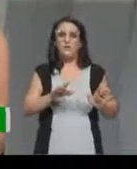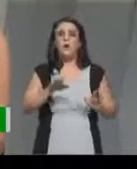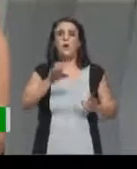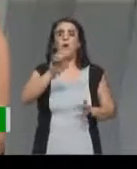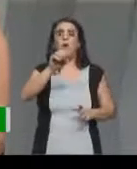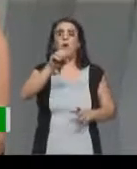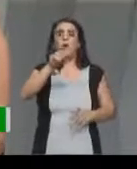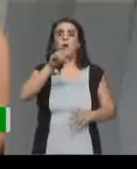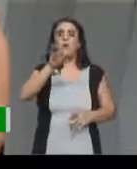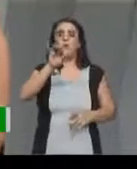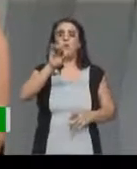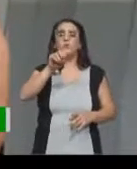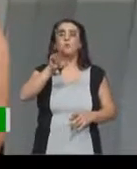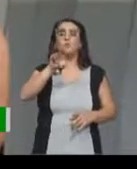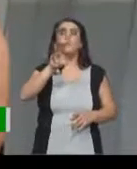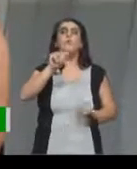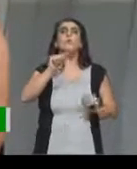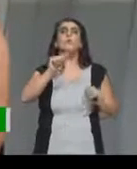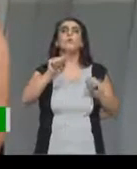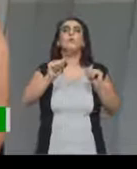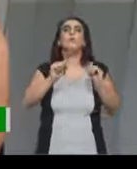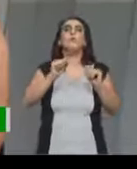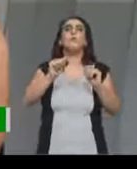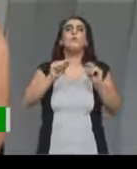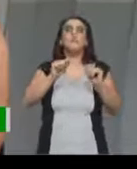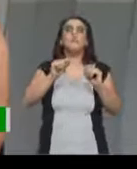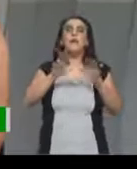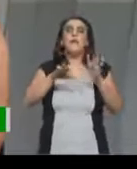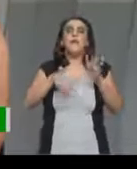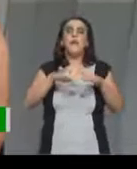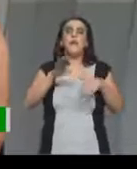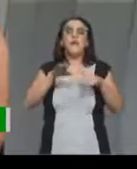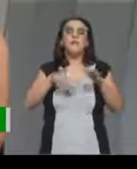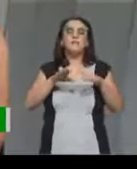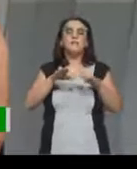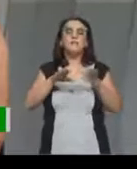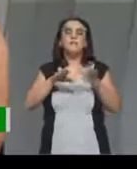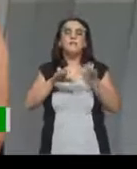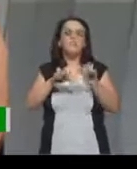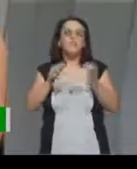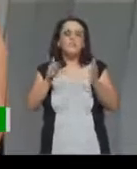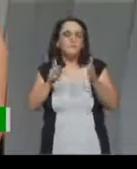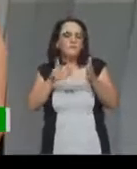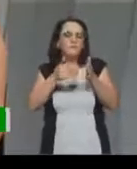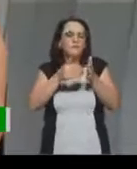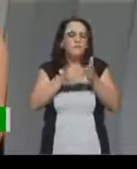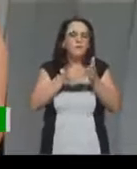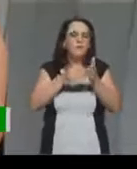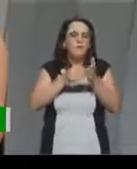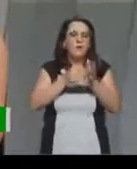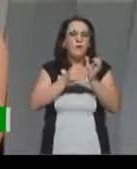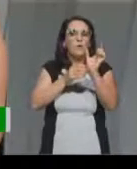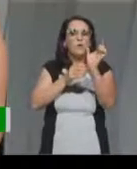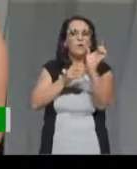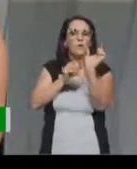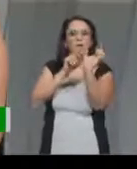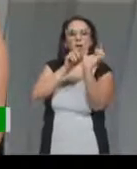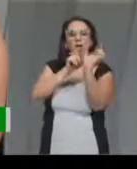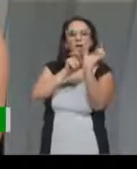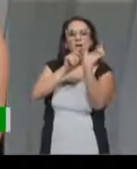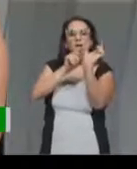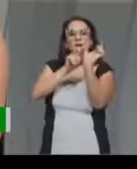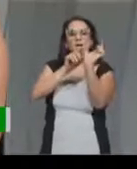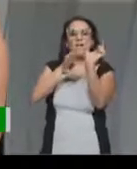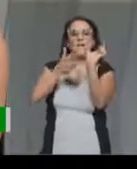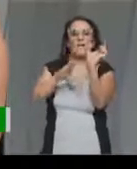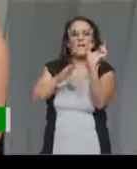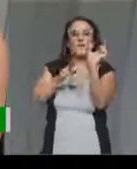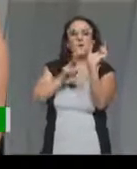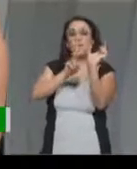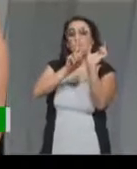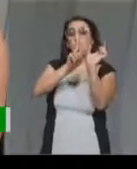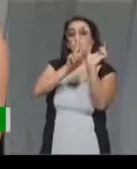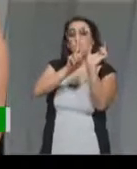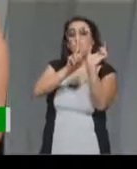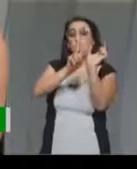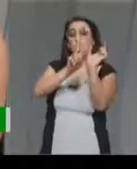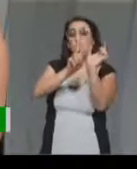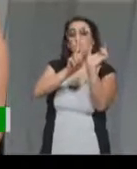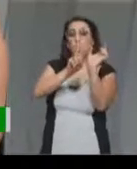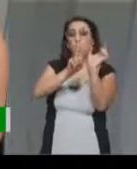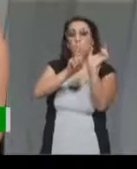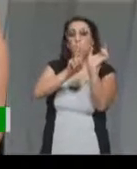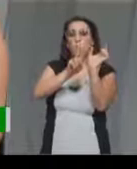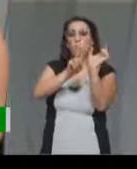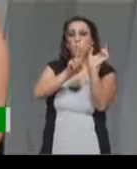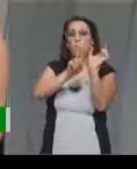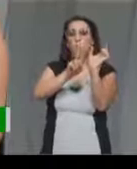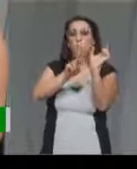oxítonas muitas vezes trazem uma sílaba mais complexa no final, ou um U no final, que em vez de O, né,